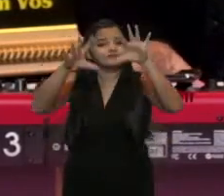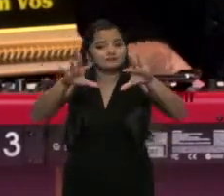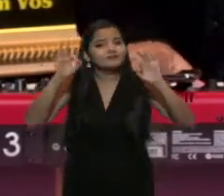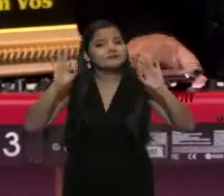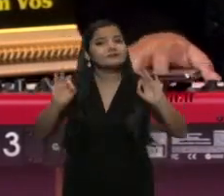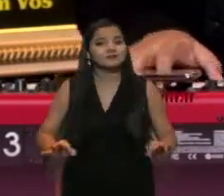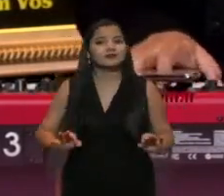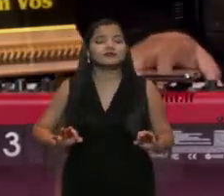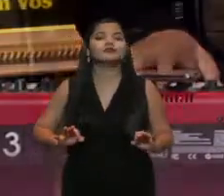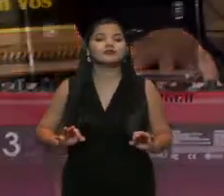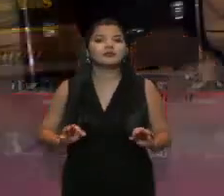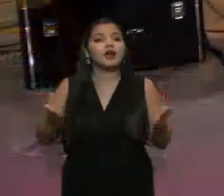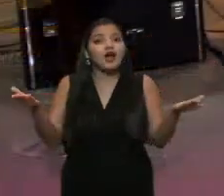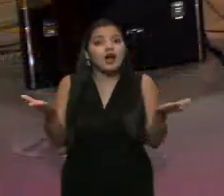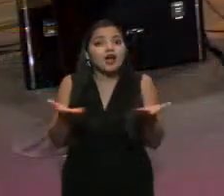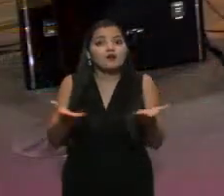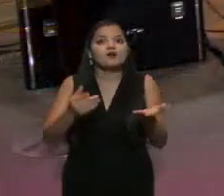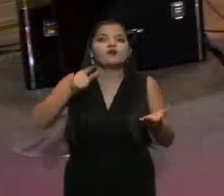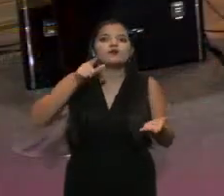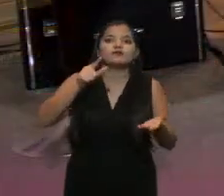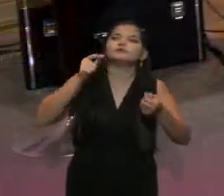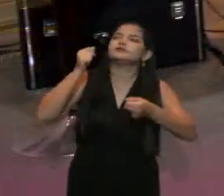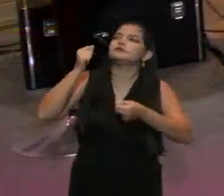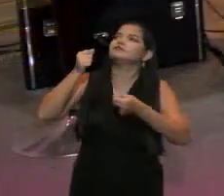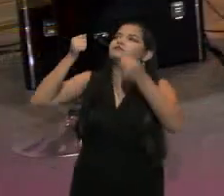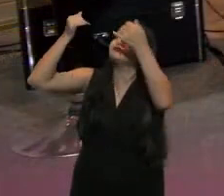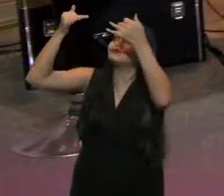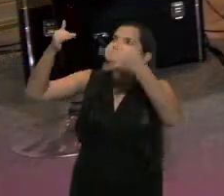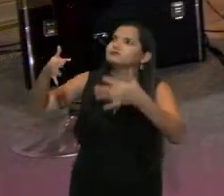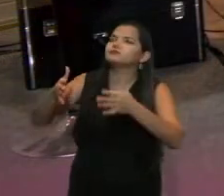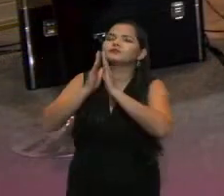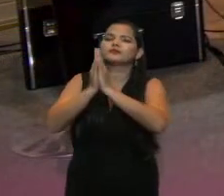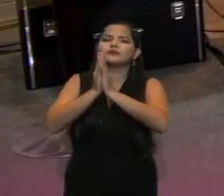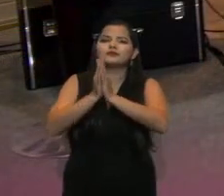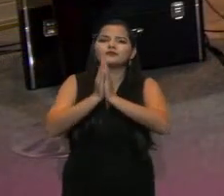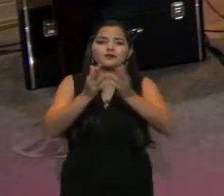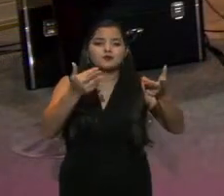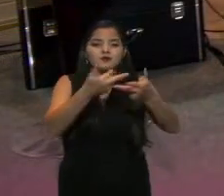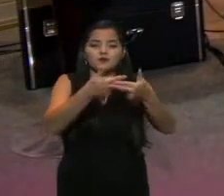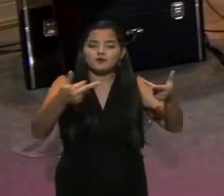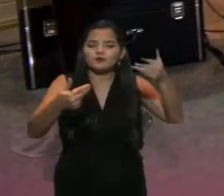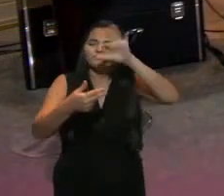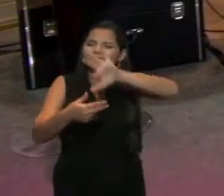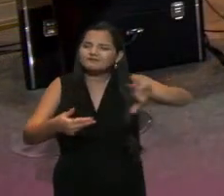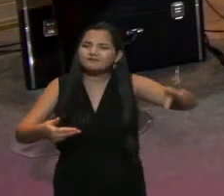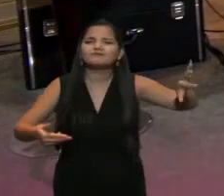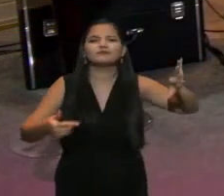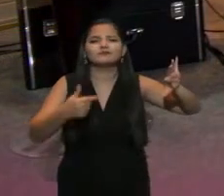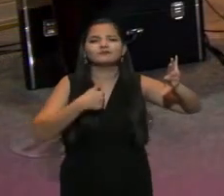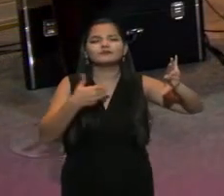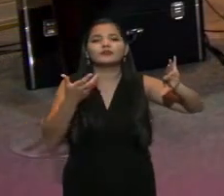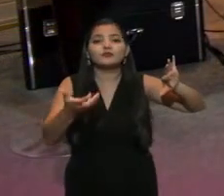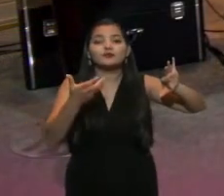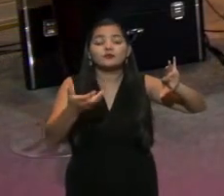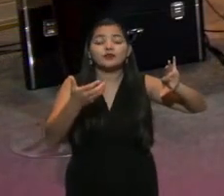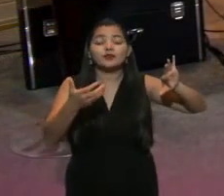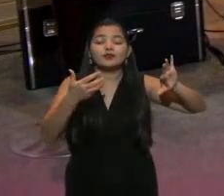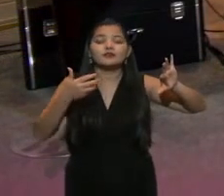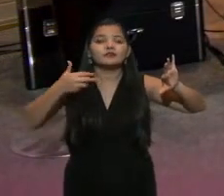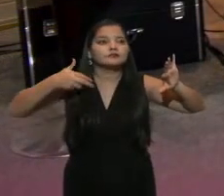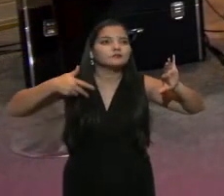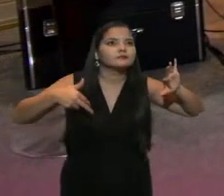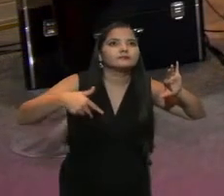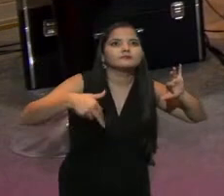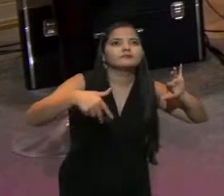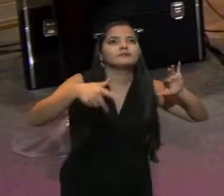você diz agora: Jesus, faz rolar a pedra, porque eu quero vir para fora. E o Senhor diz: vem,